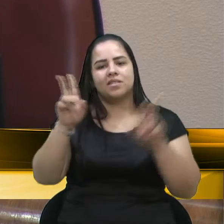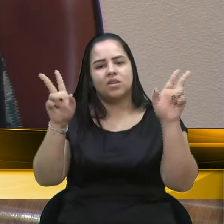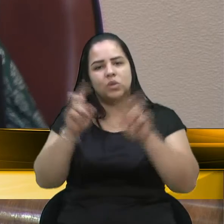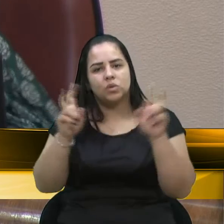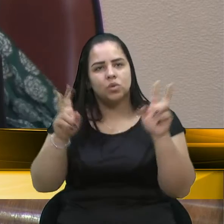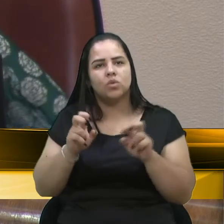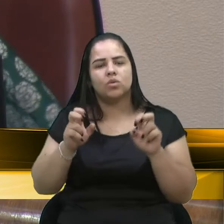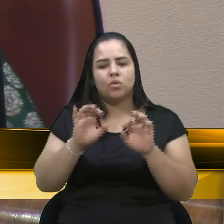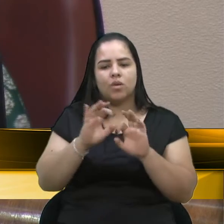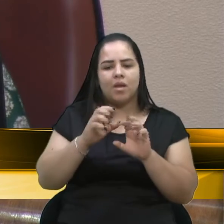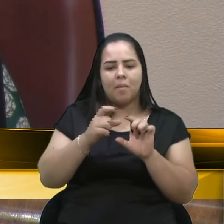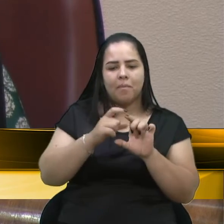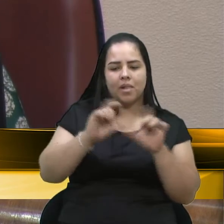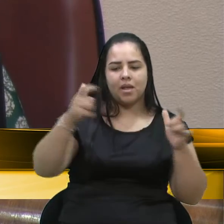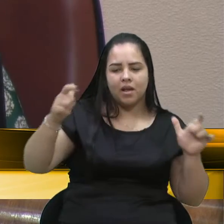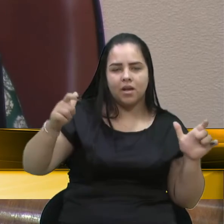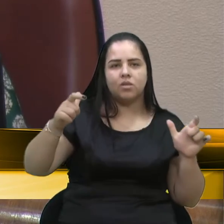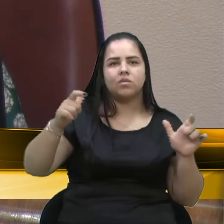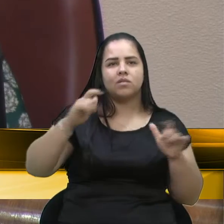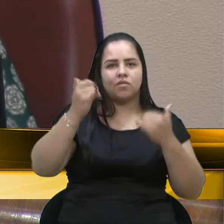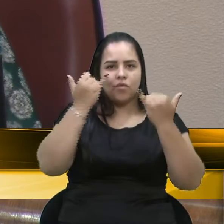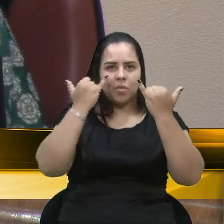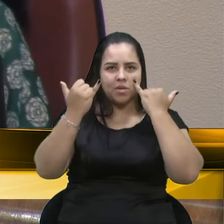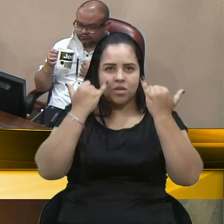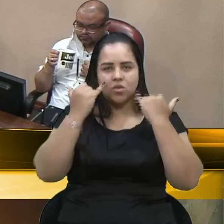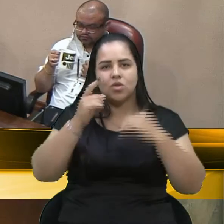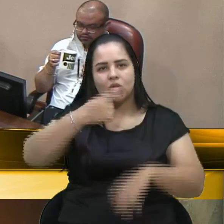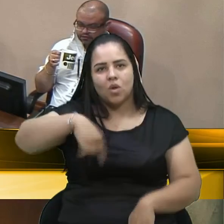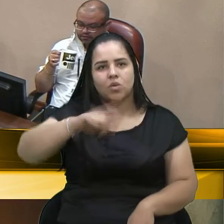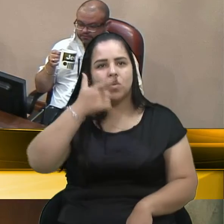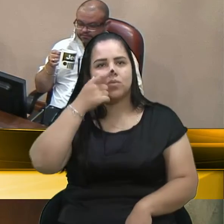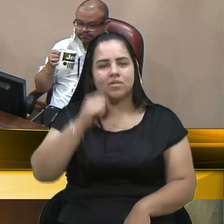informações, a gente consegue ir muito mais longe. Obrigada.